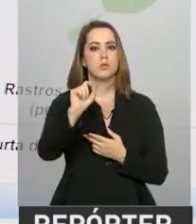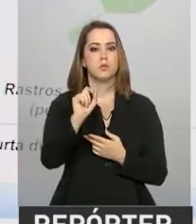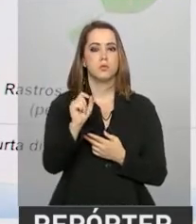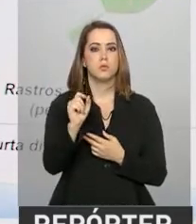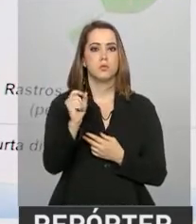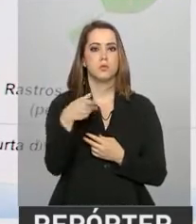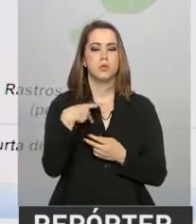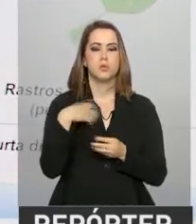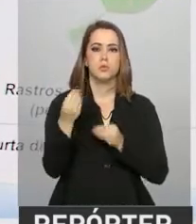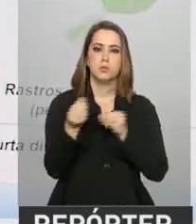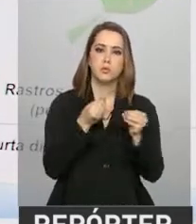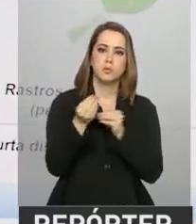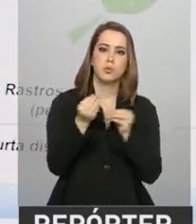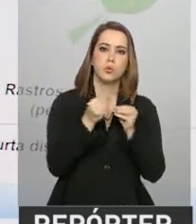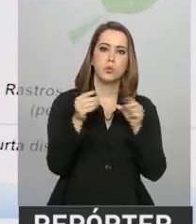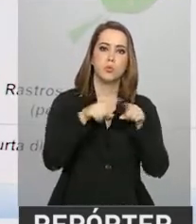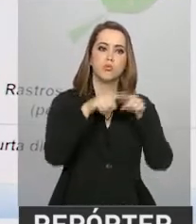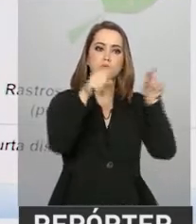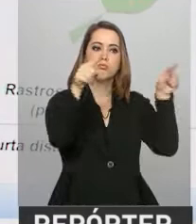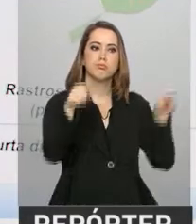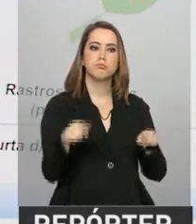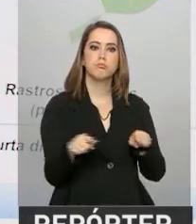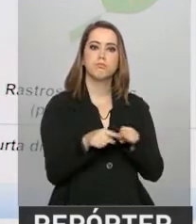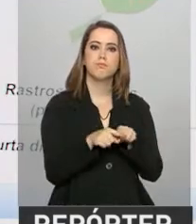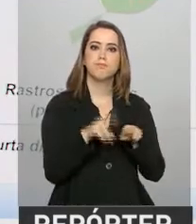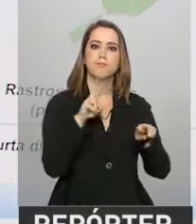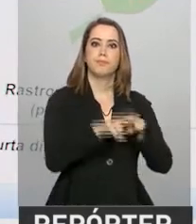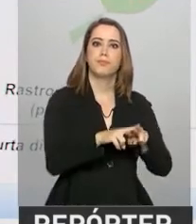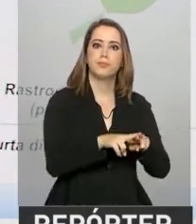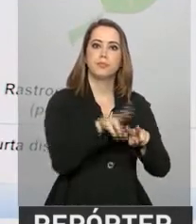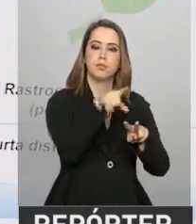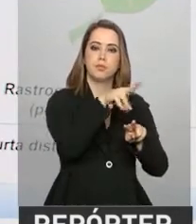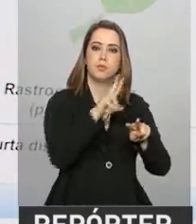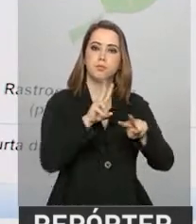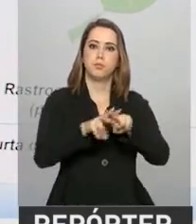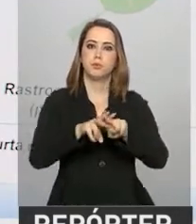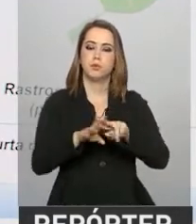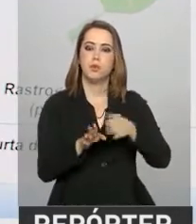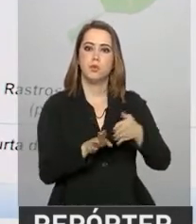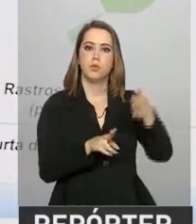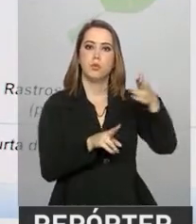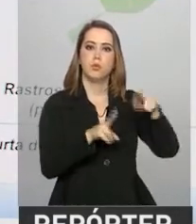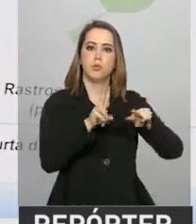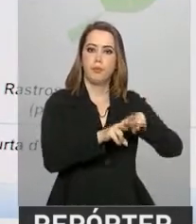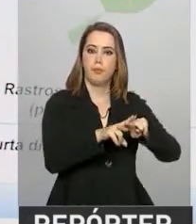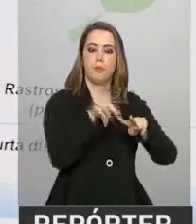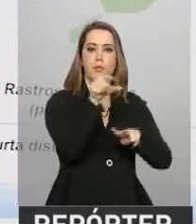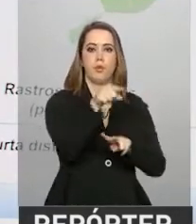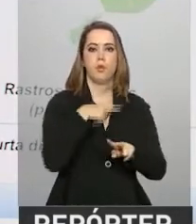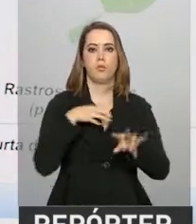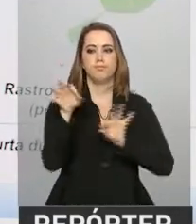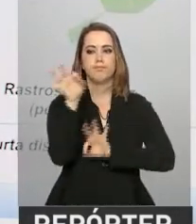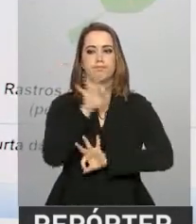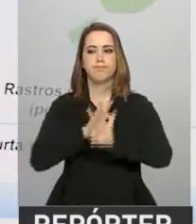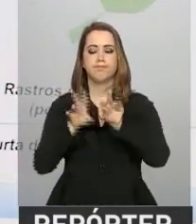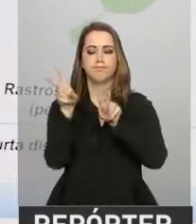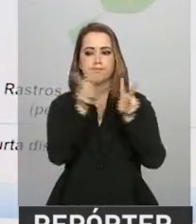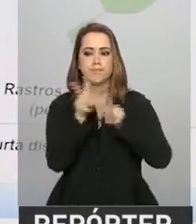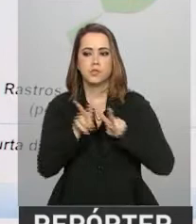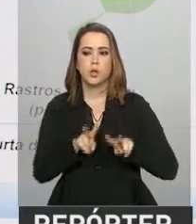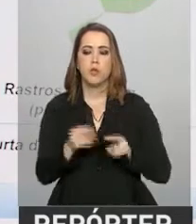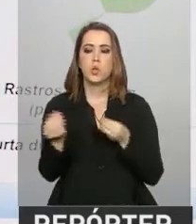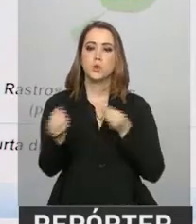formulando e colocando armadilhas no campo que é uma técnica de monitoramento da praga ou seja